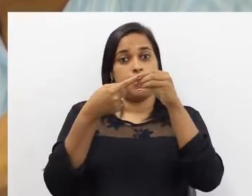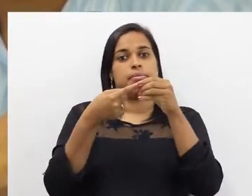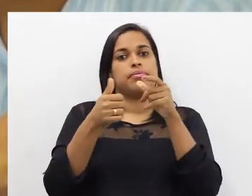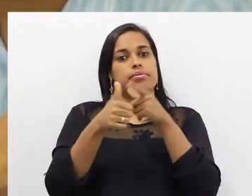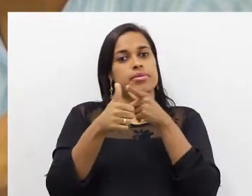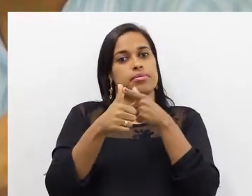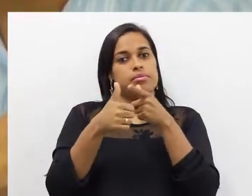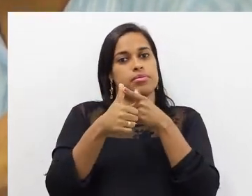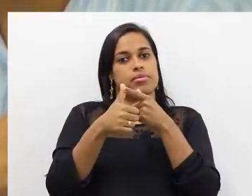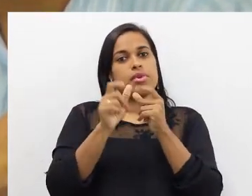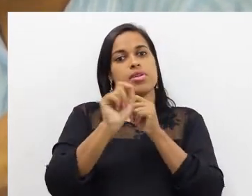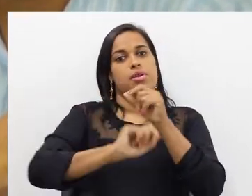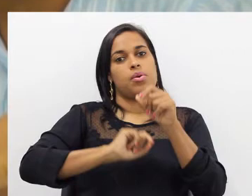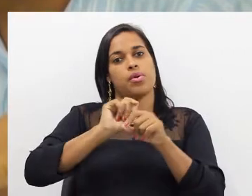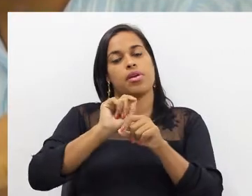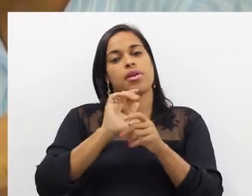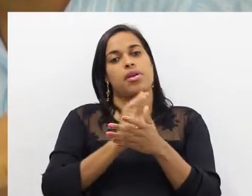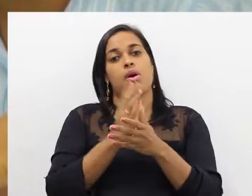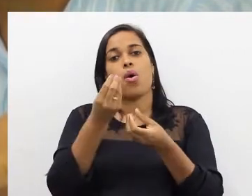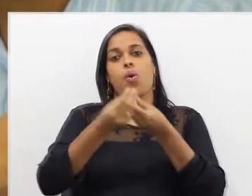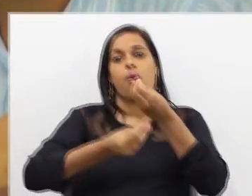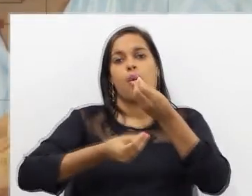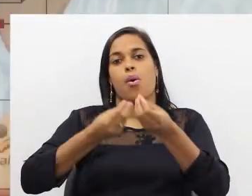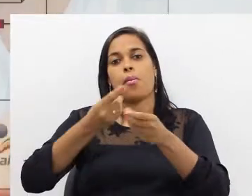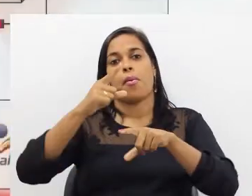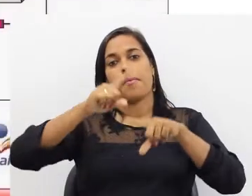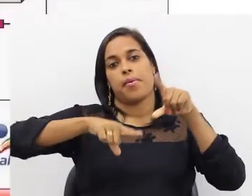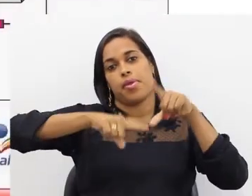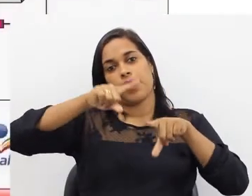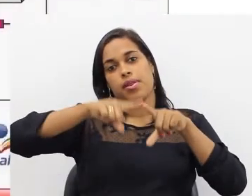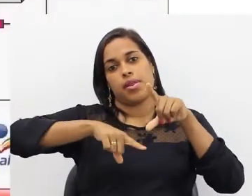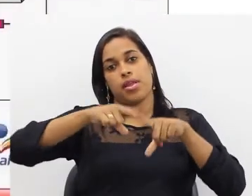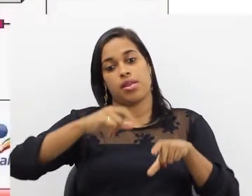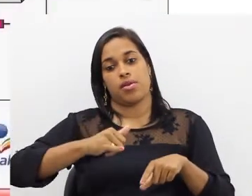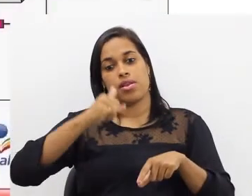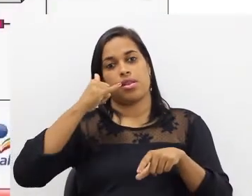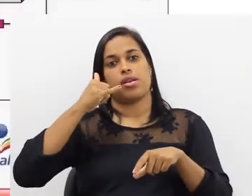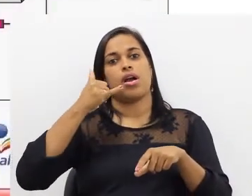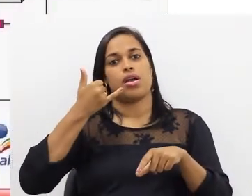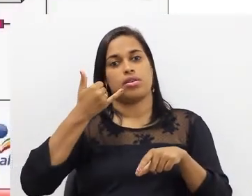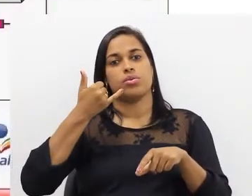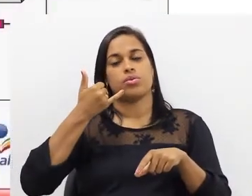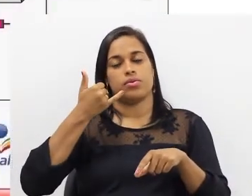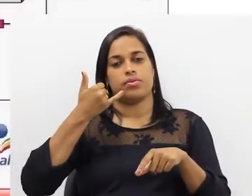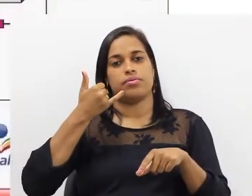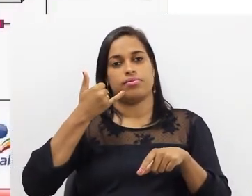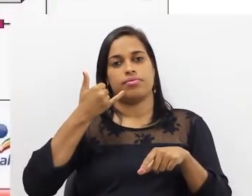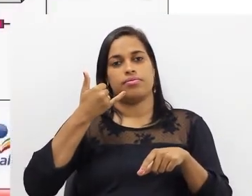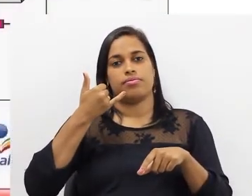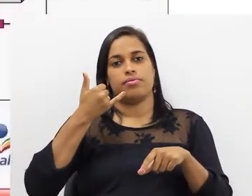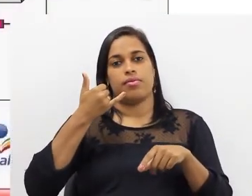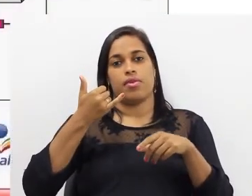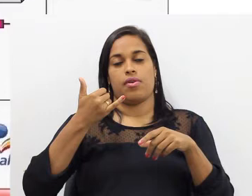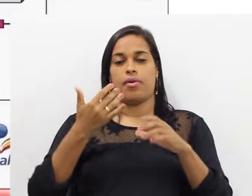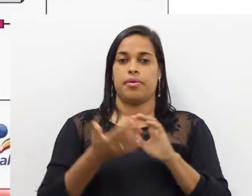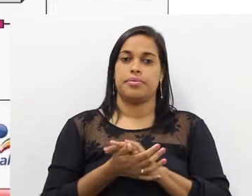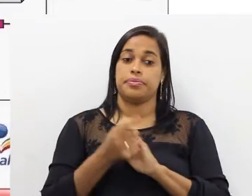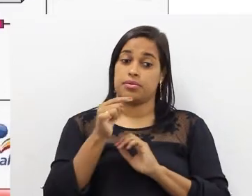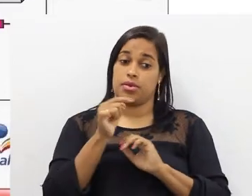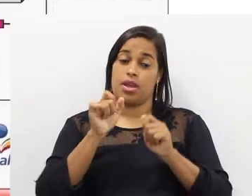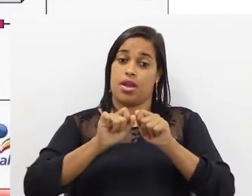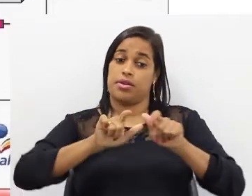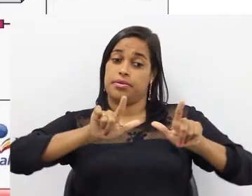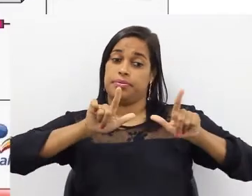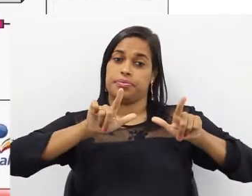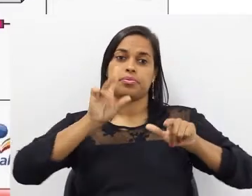classificação é como o equipamento é ligado fisicamente. Tá? Nesse slide aí você vê